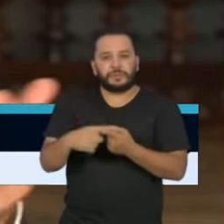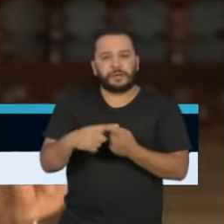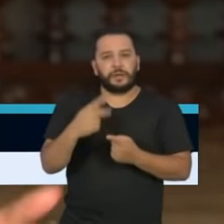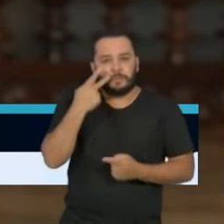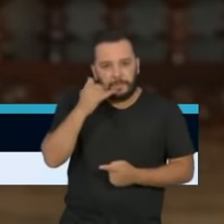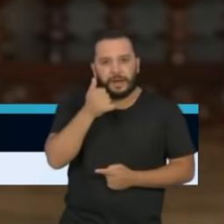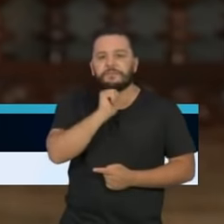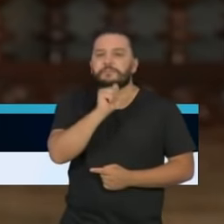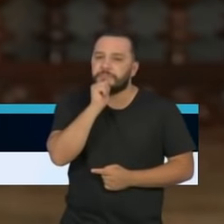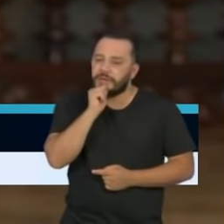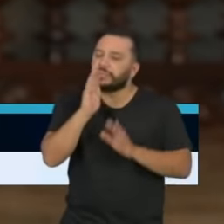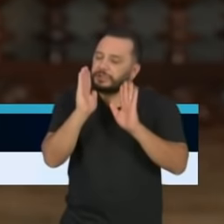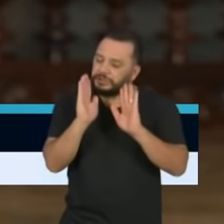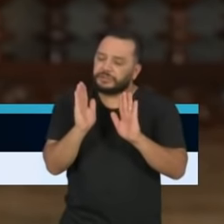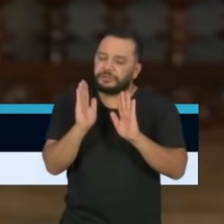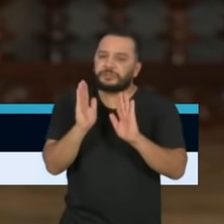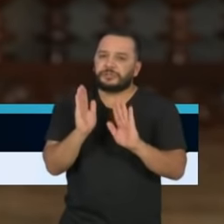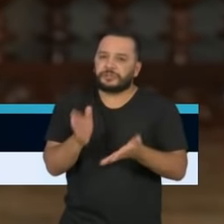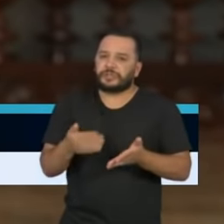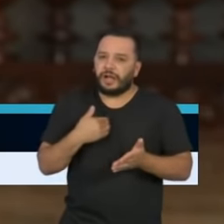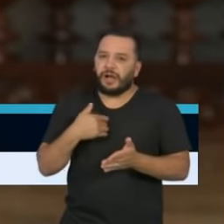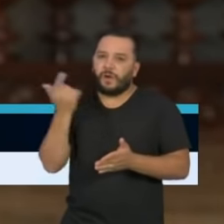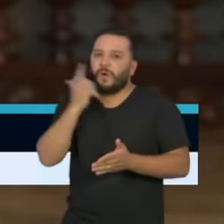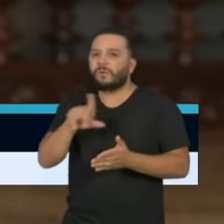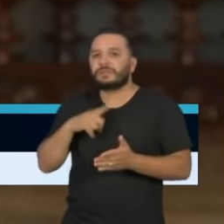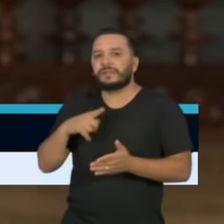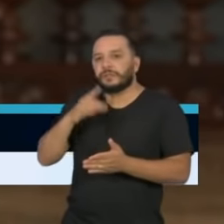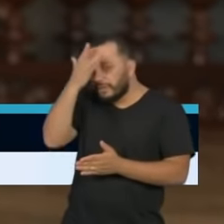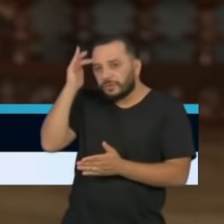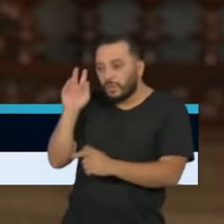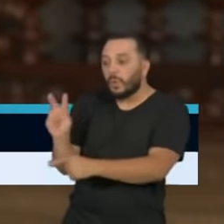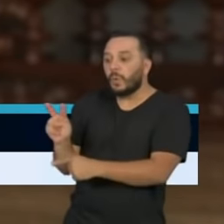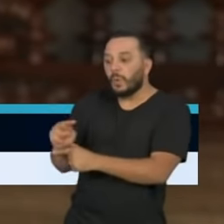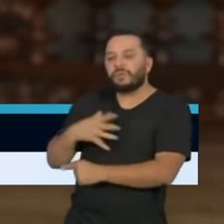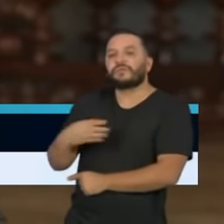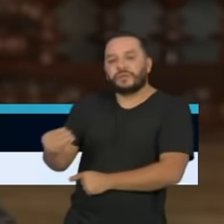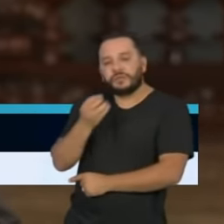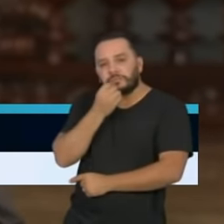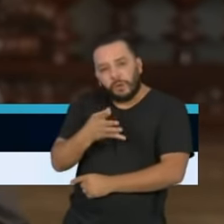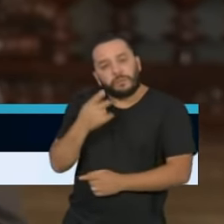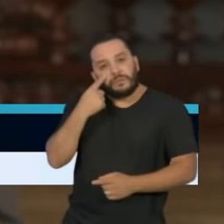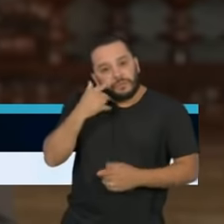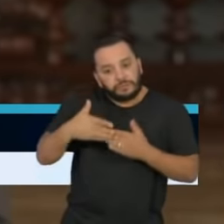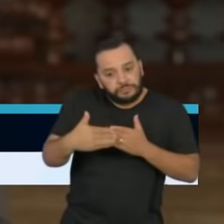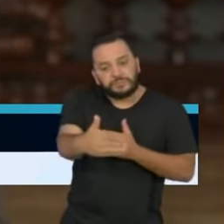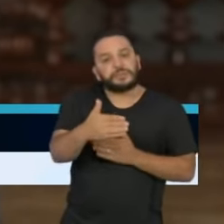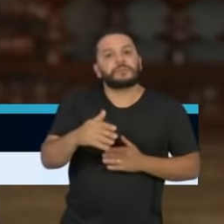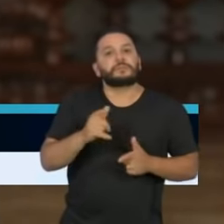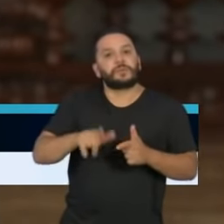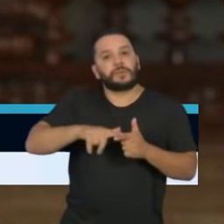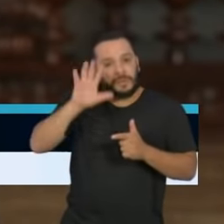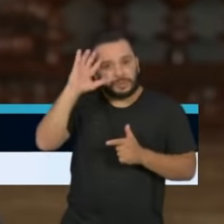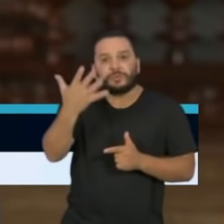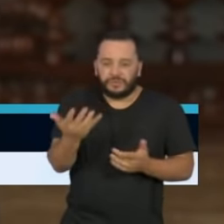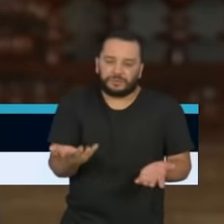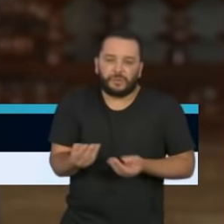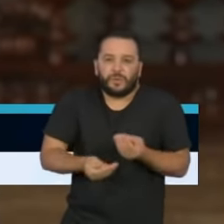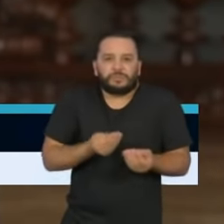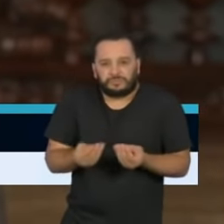a resposta, e ao longo dessa semana nós acreditamos que a gente chegue na sexta-feira com uma boa solução para esse problema que é realmente